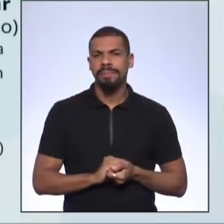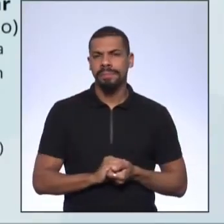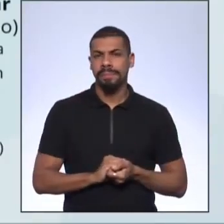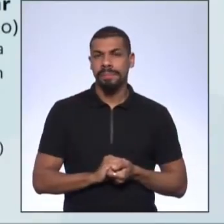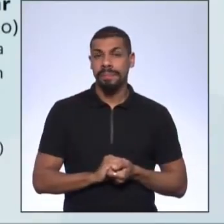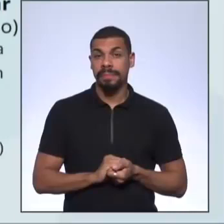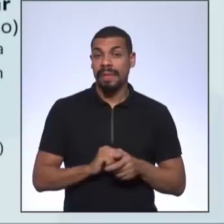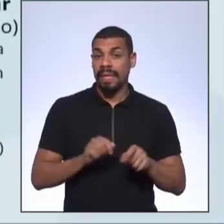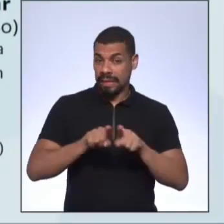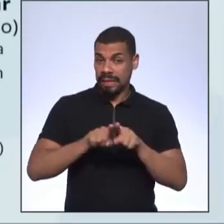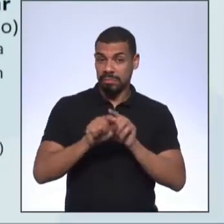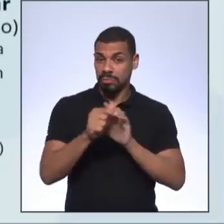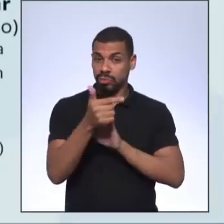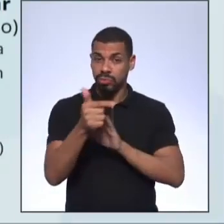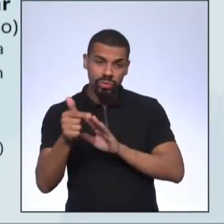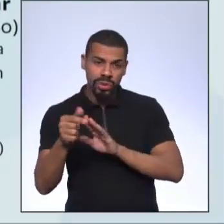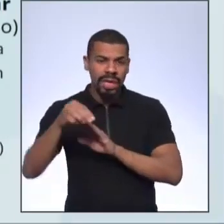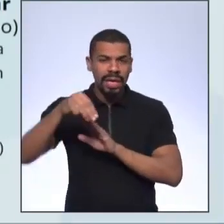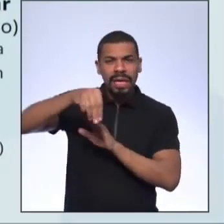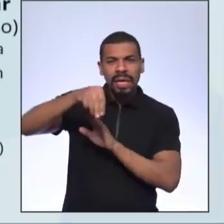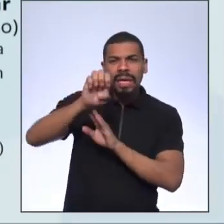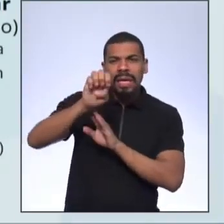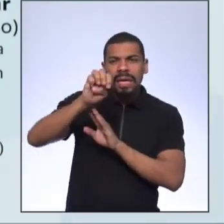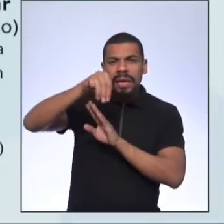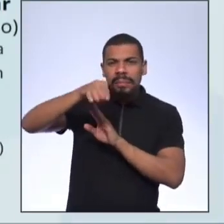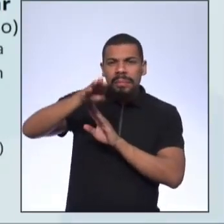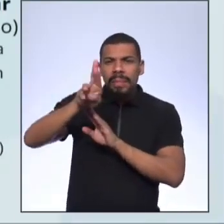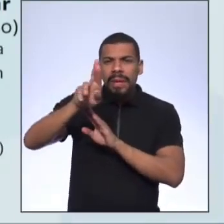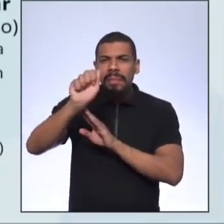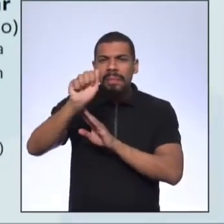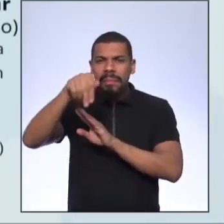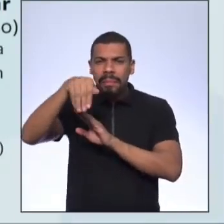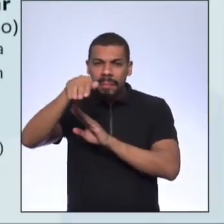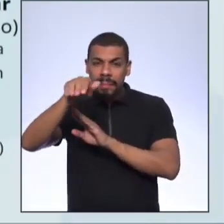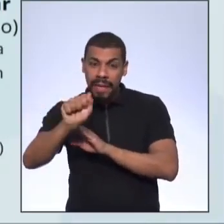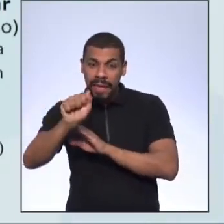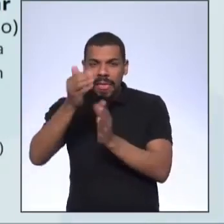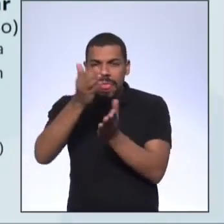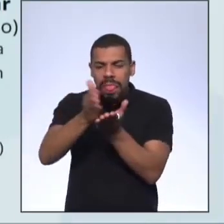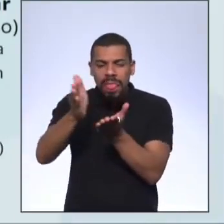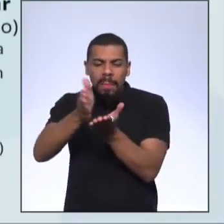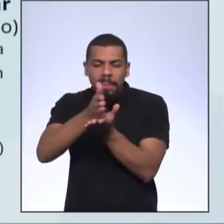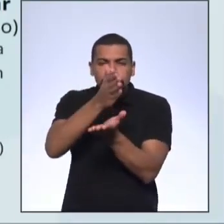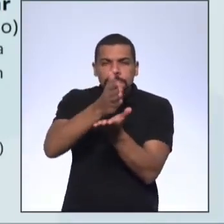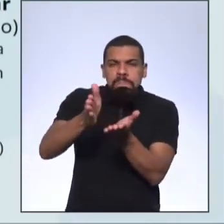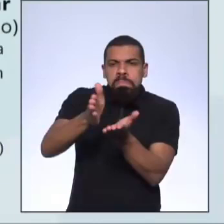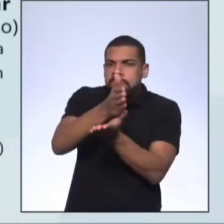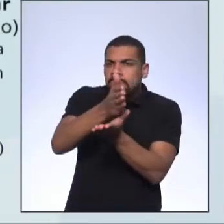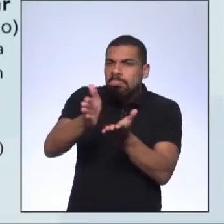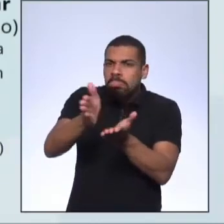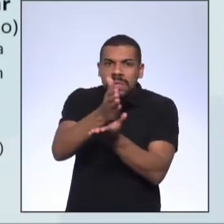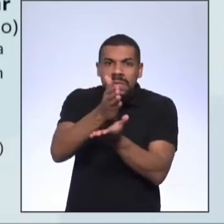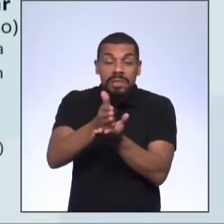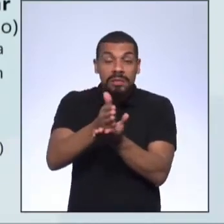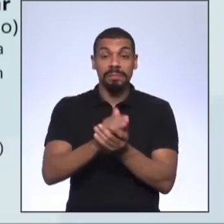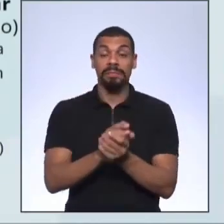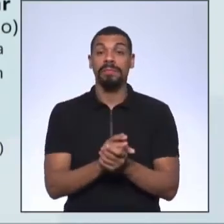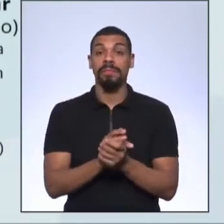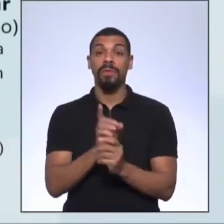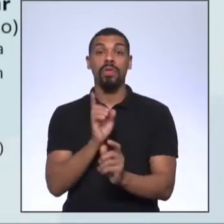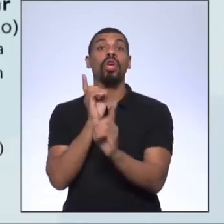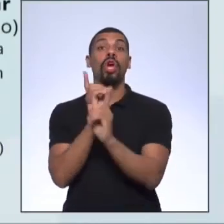a membrana que vai separar o material genético do restante do citoplasma, que a gente encontra em